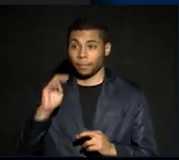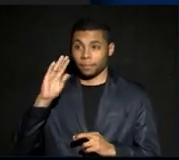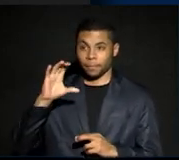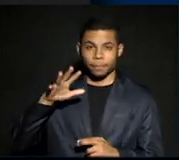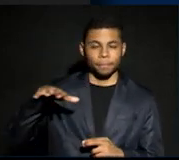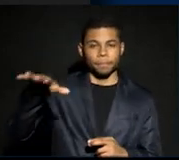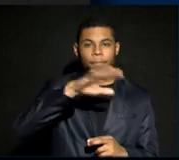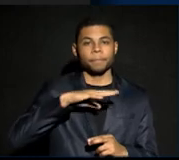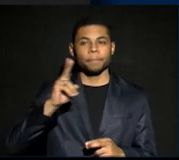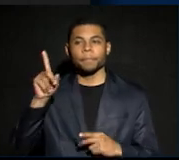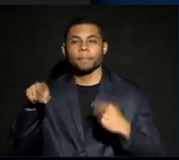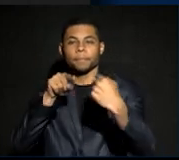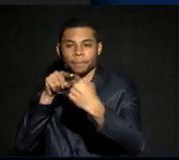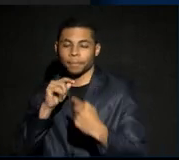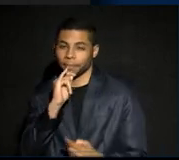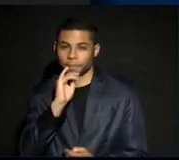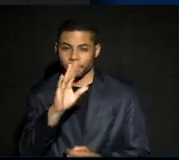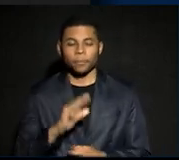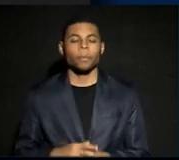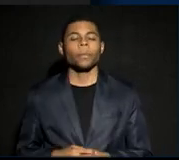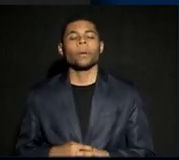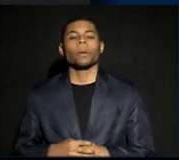meta, né? Então, se a gente olhar, por exemplo,